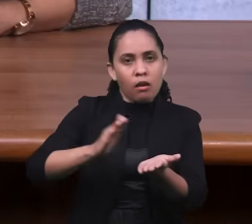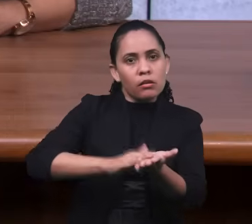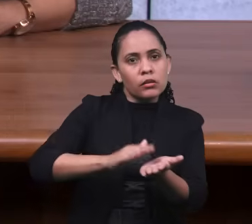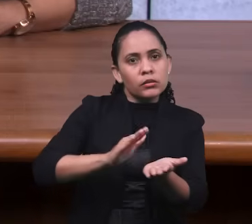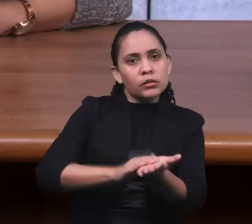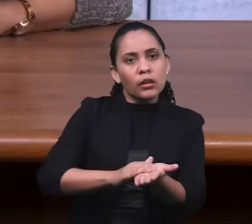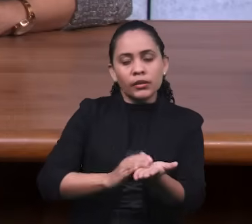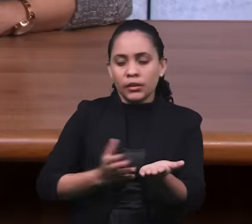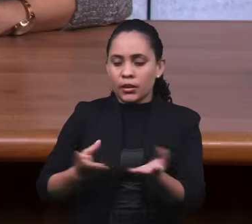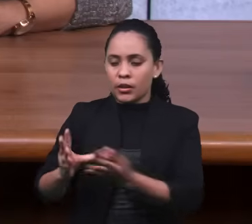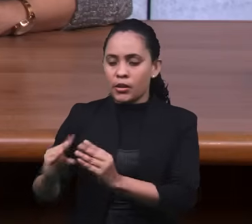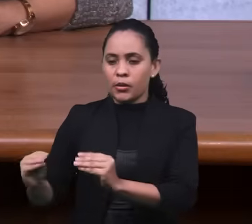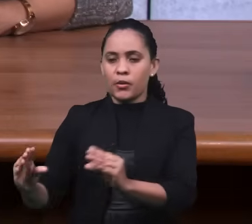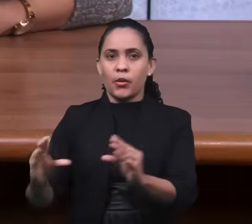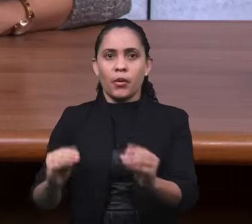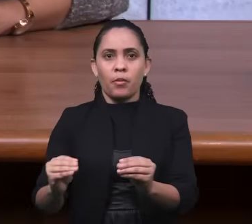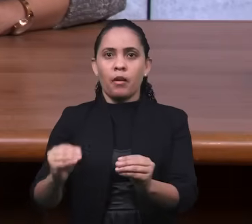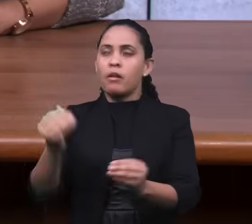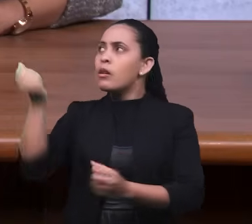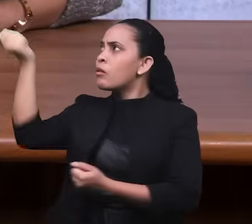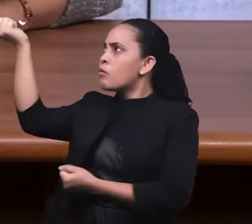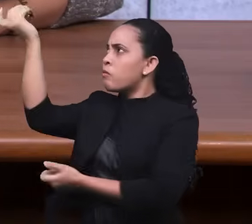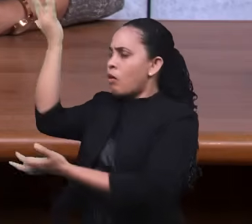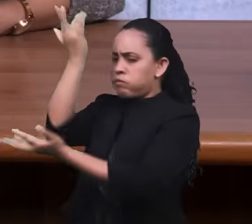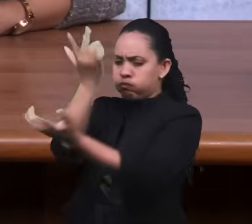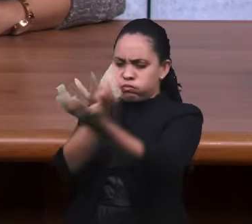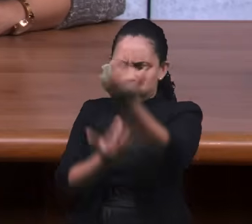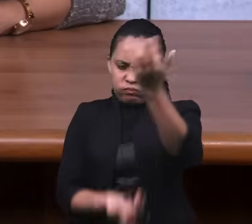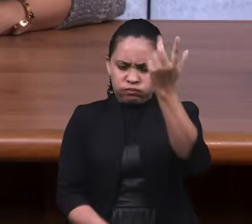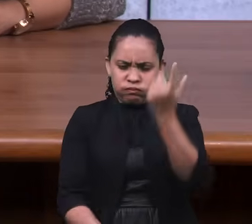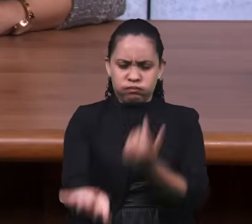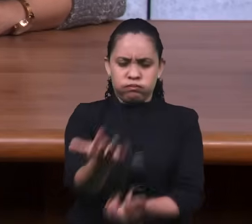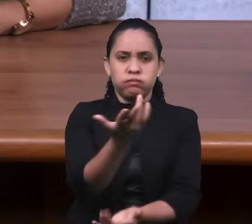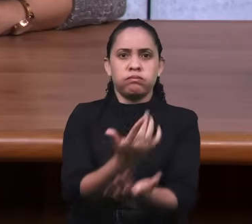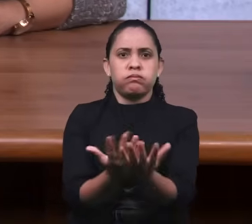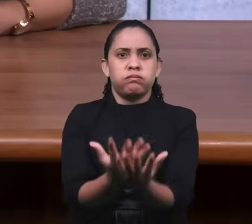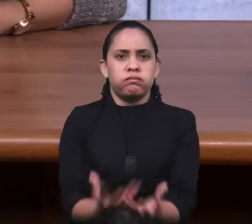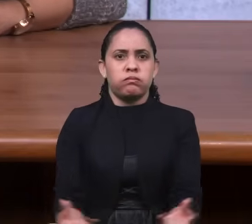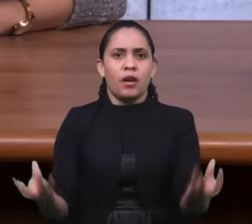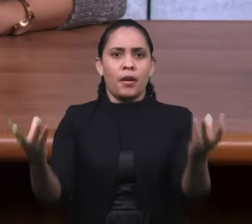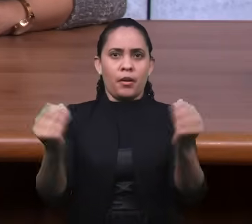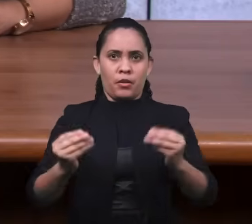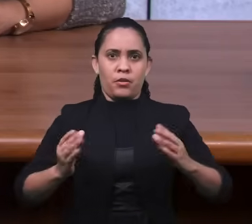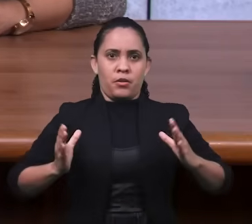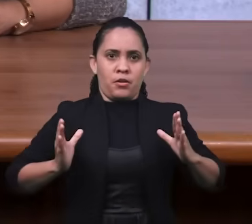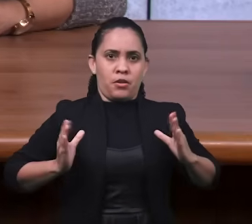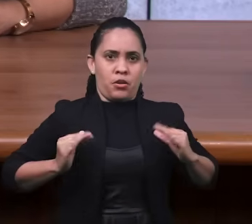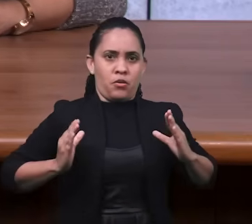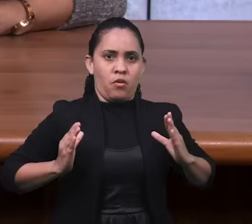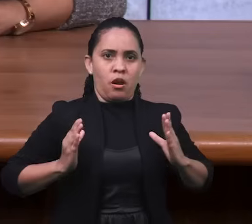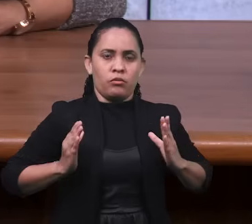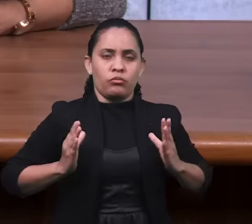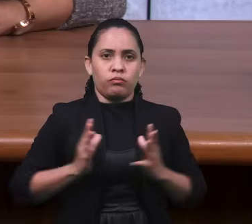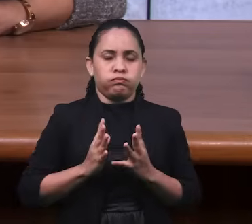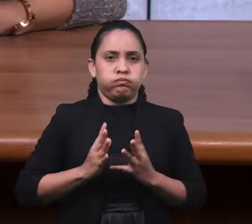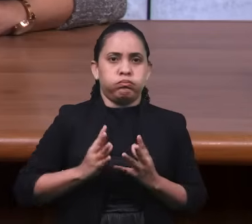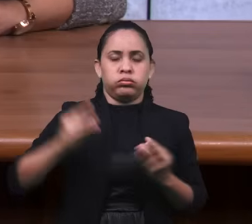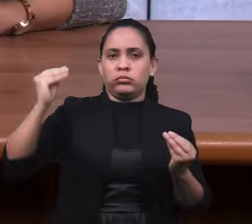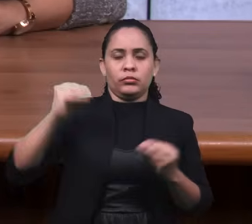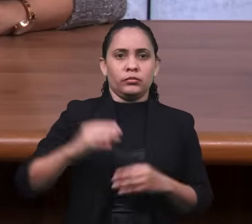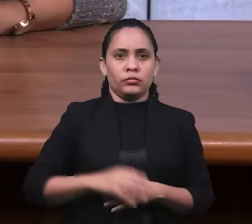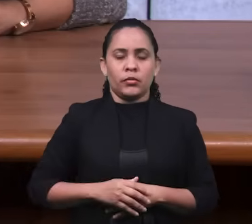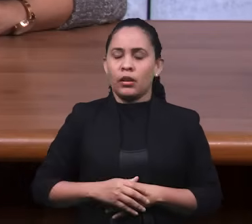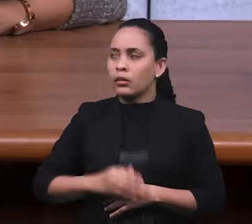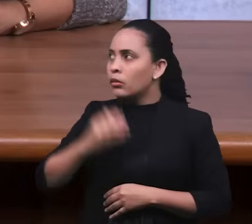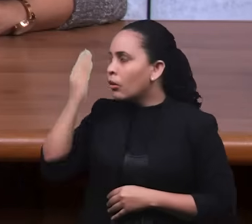subiu fogo da penha e consumiu a carne e os bolos asmos, e o anjo do Senhor desapareceu aos seus